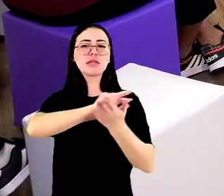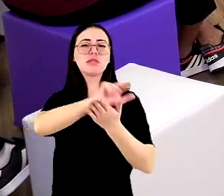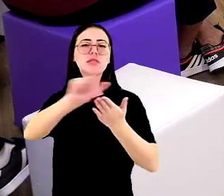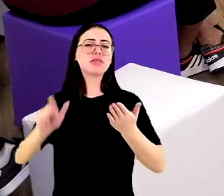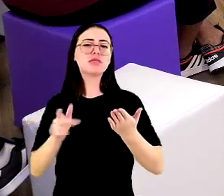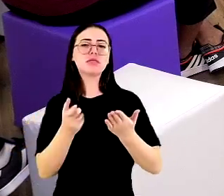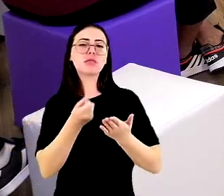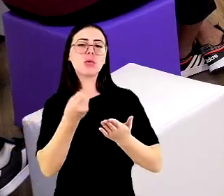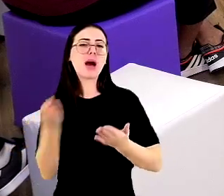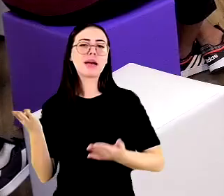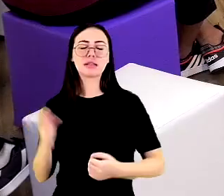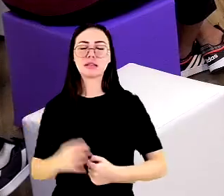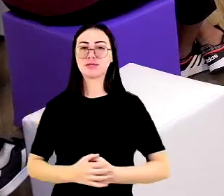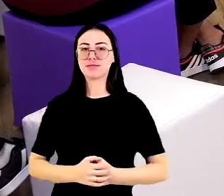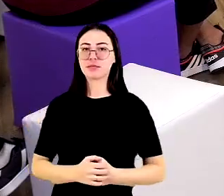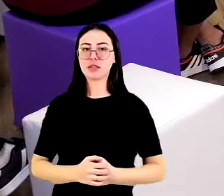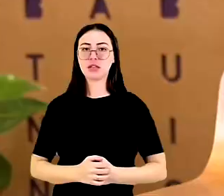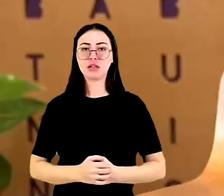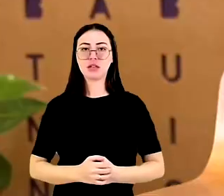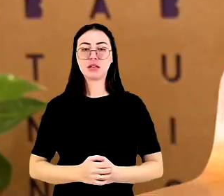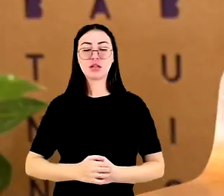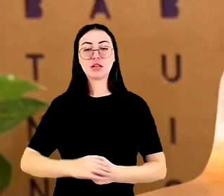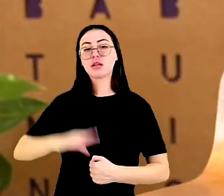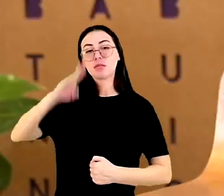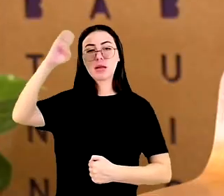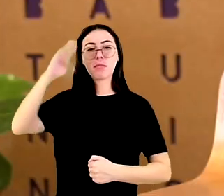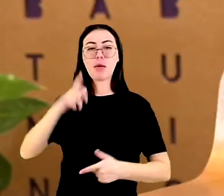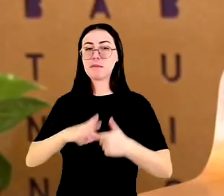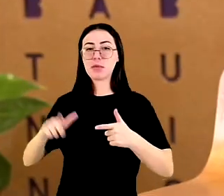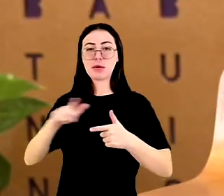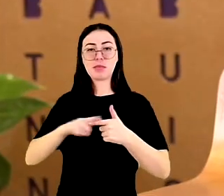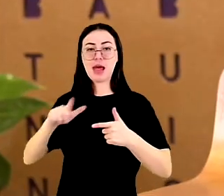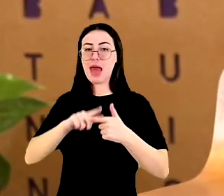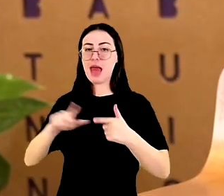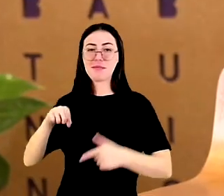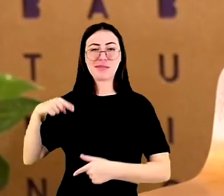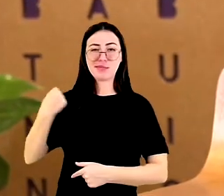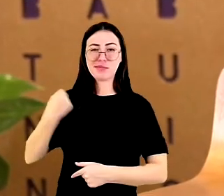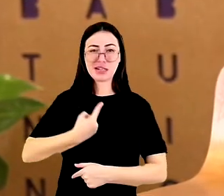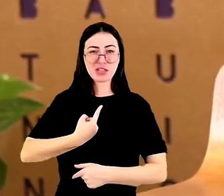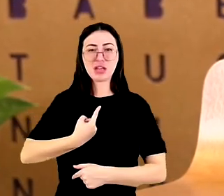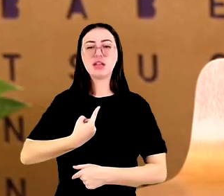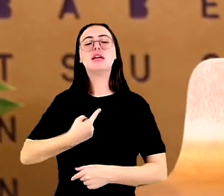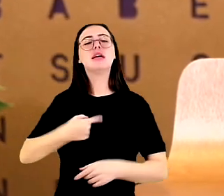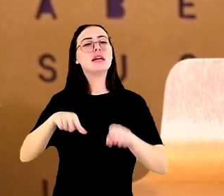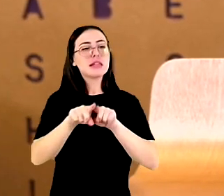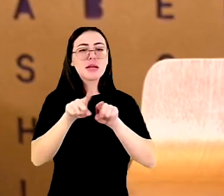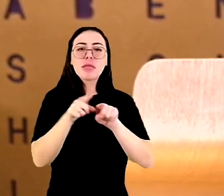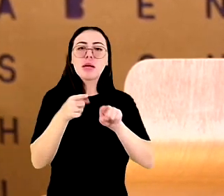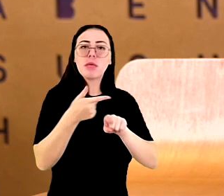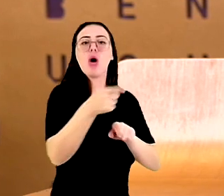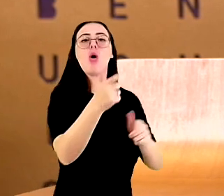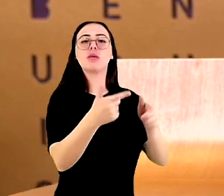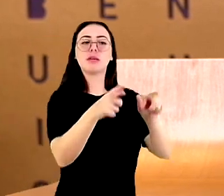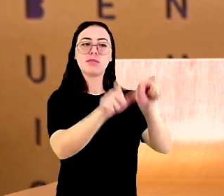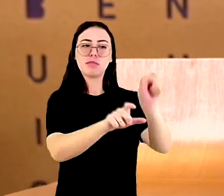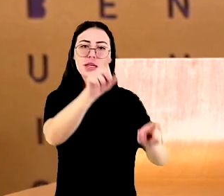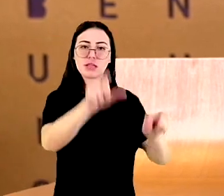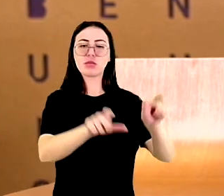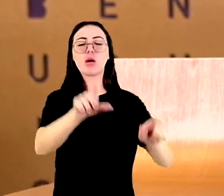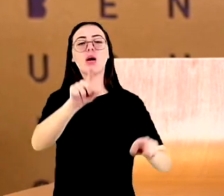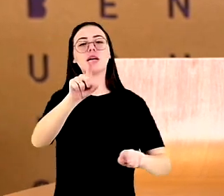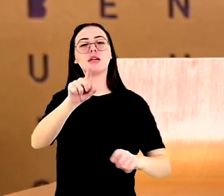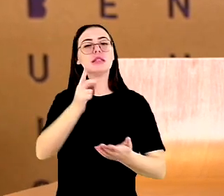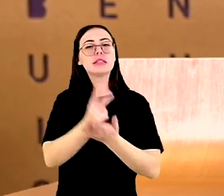Conectividade. O maior problema do Brasil para qualquer solução é IoT. Né? Infelizmente, aqui na Faria Lima, ou